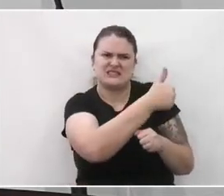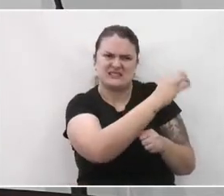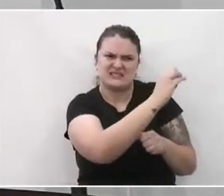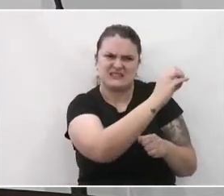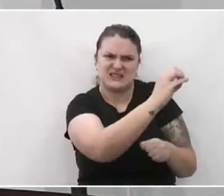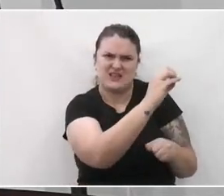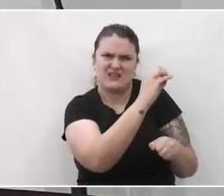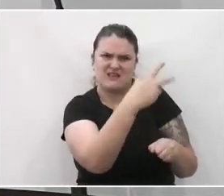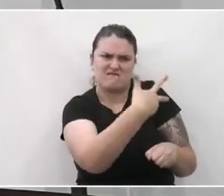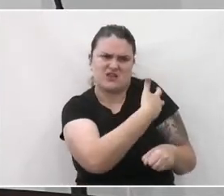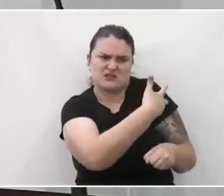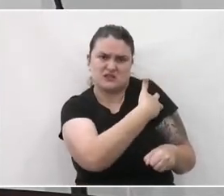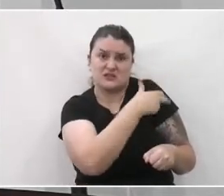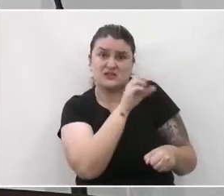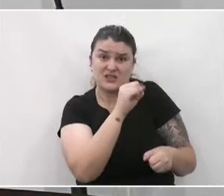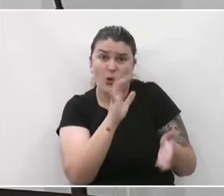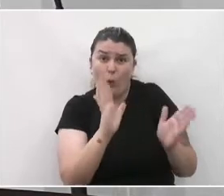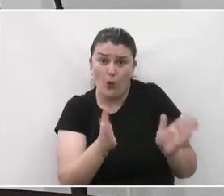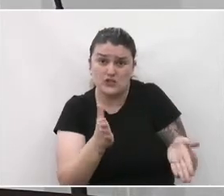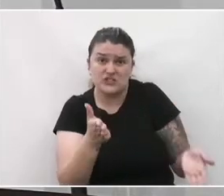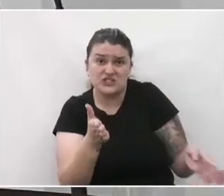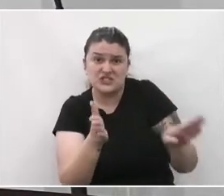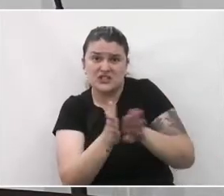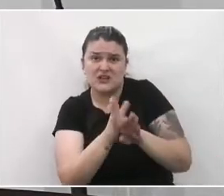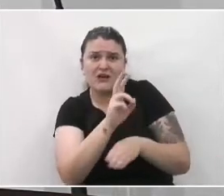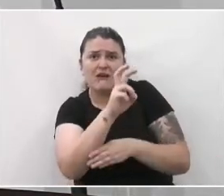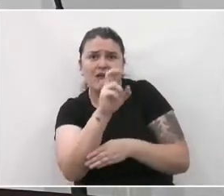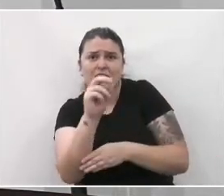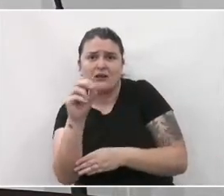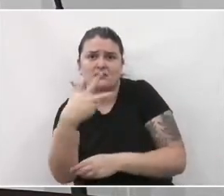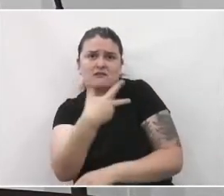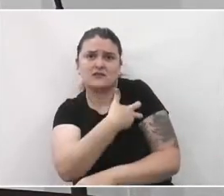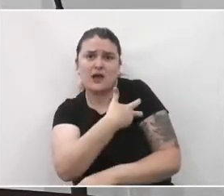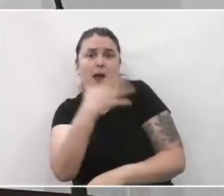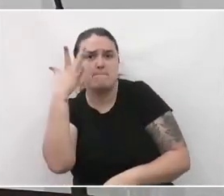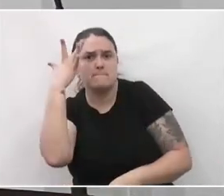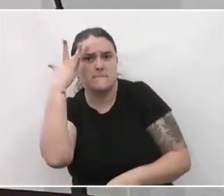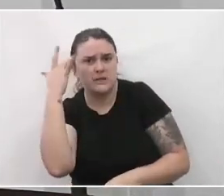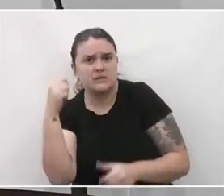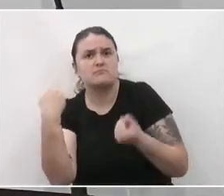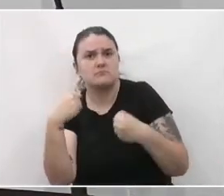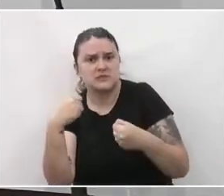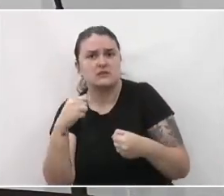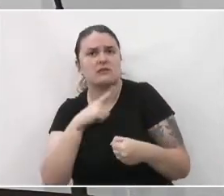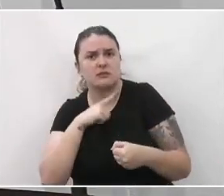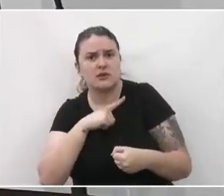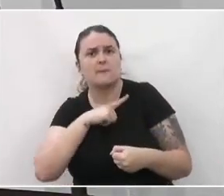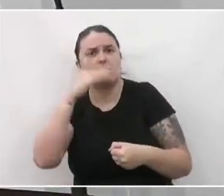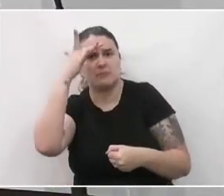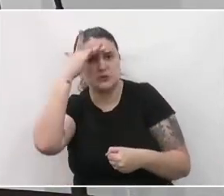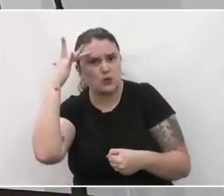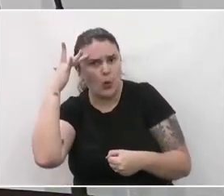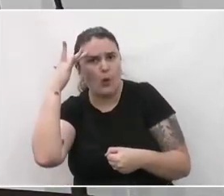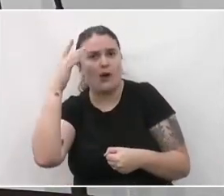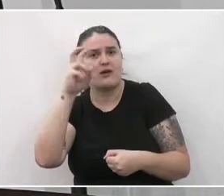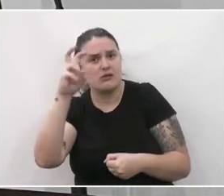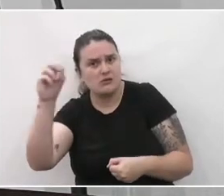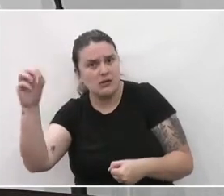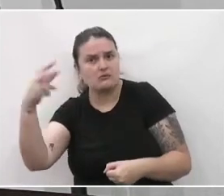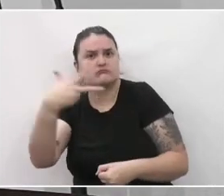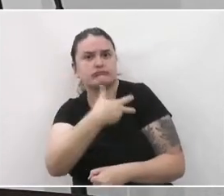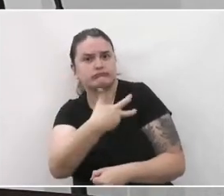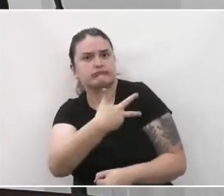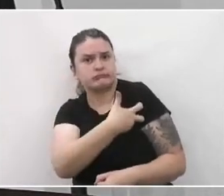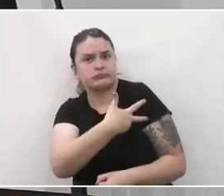Se hoje chegar 500 vacinas, amanhã tem que ter 500 munícipes vacinados.